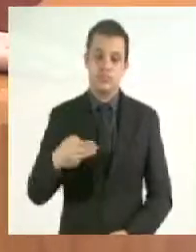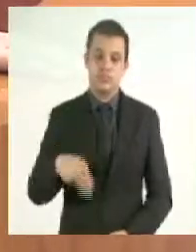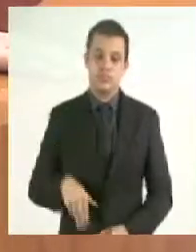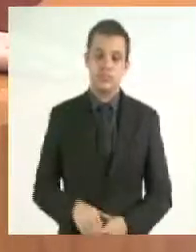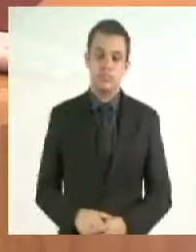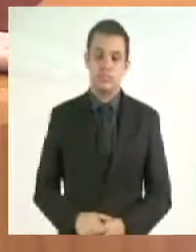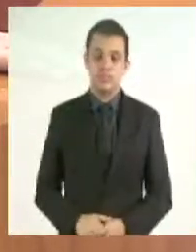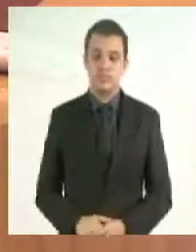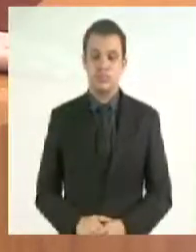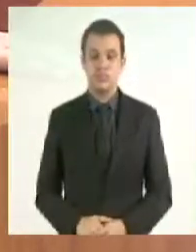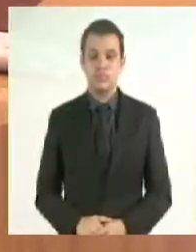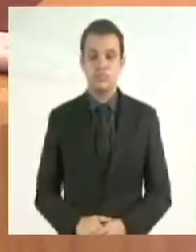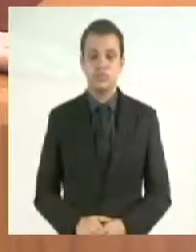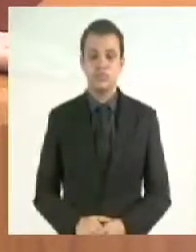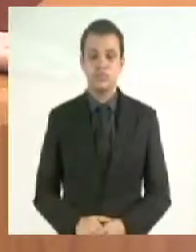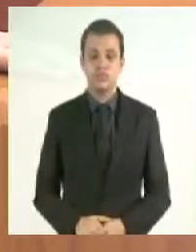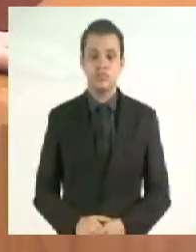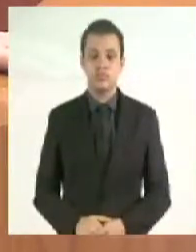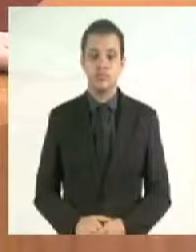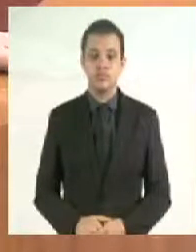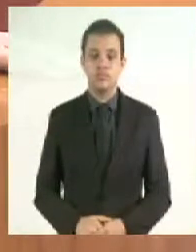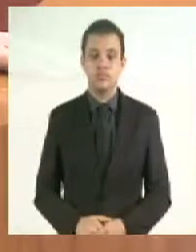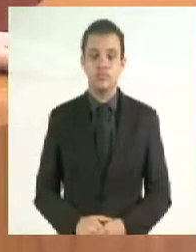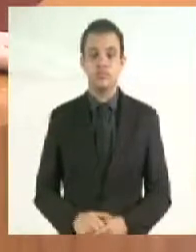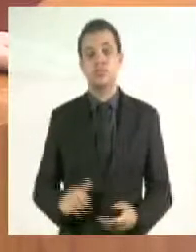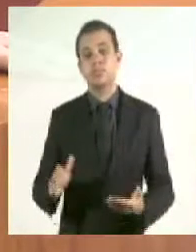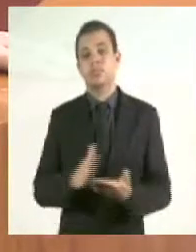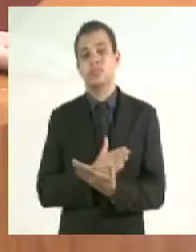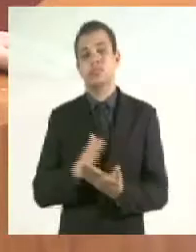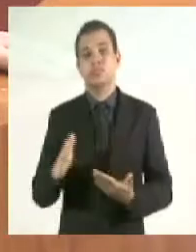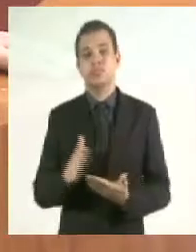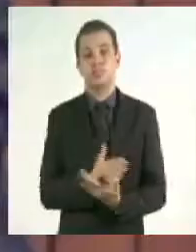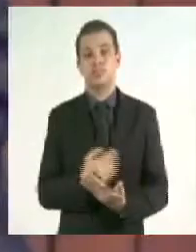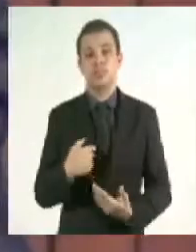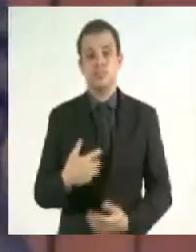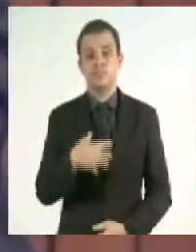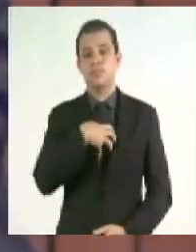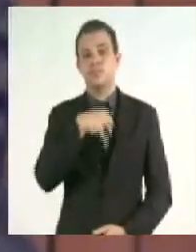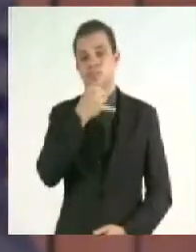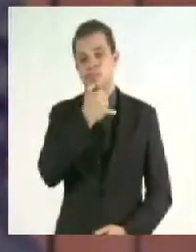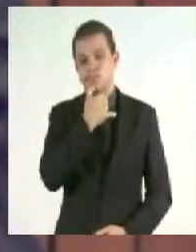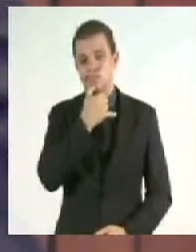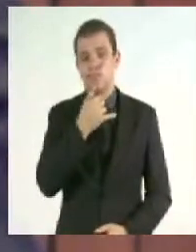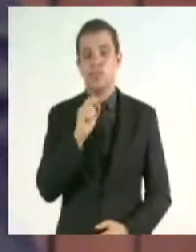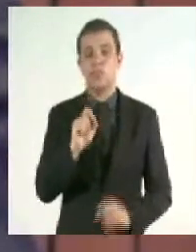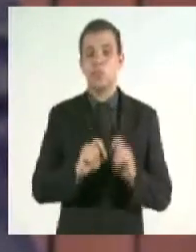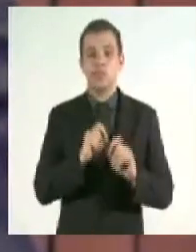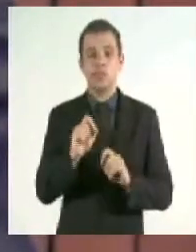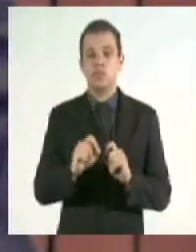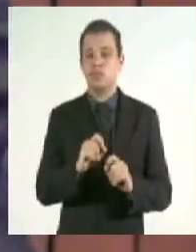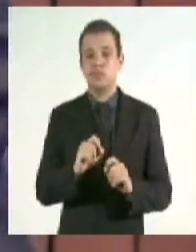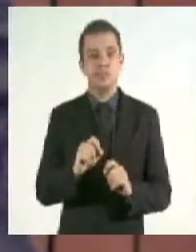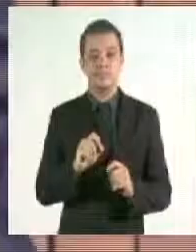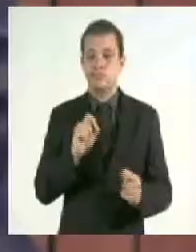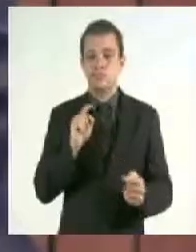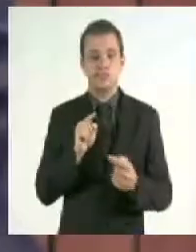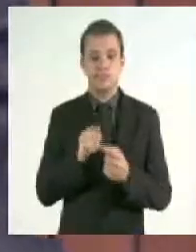Coisas que, infelizmente, não são dignas de um governador e de um governo